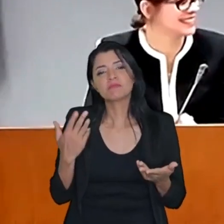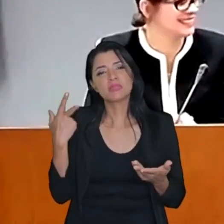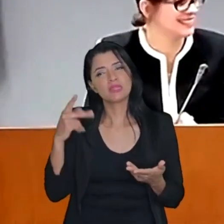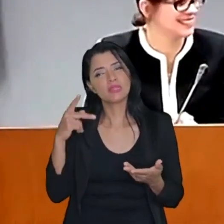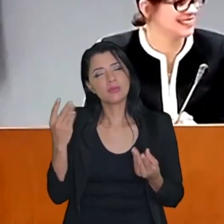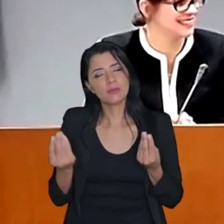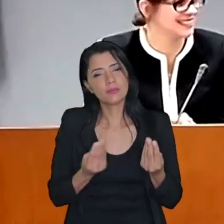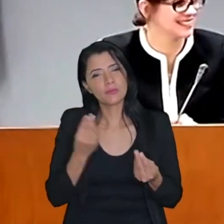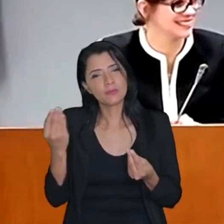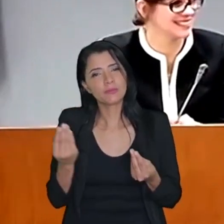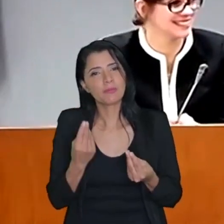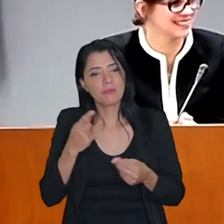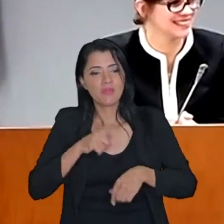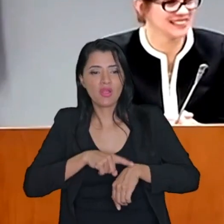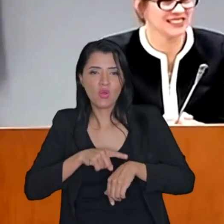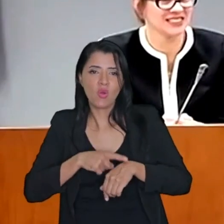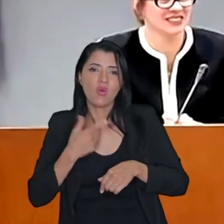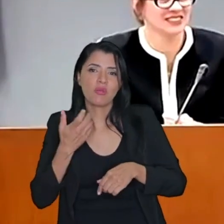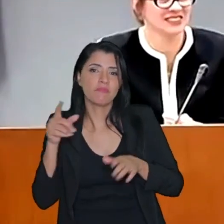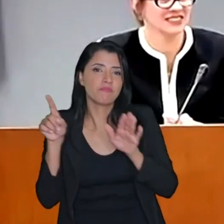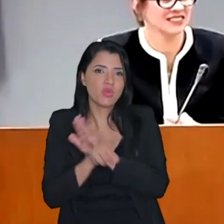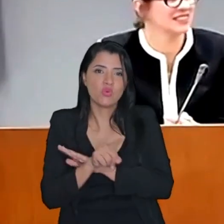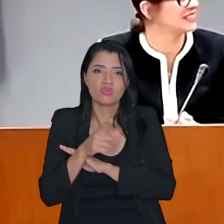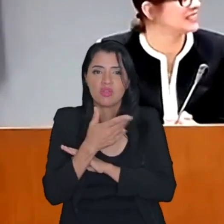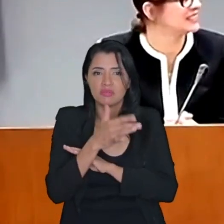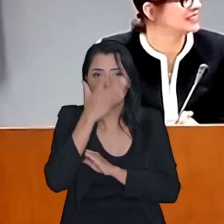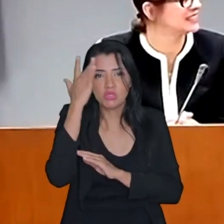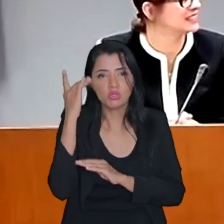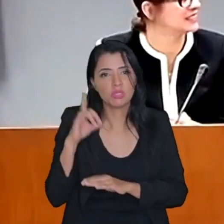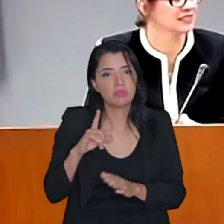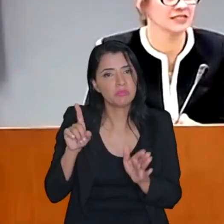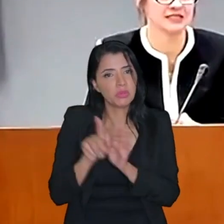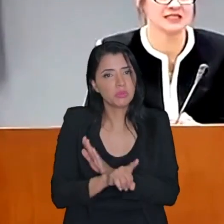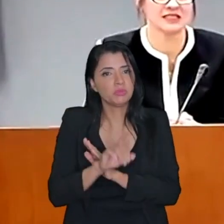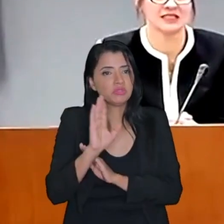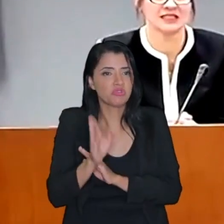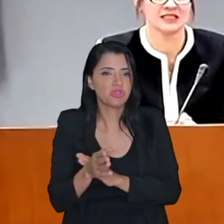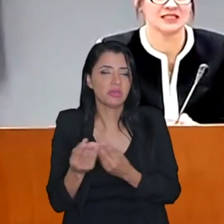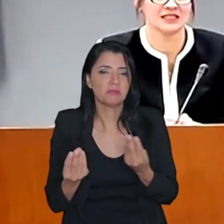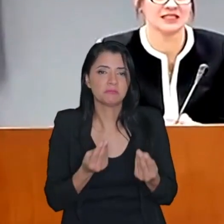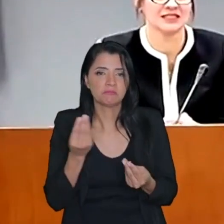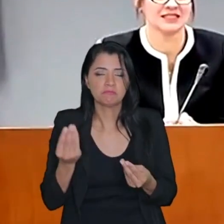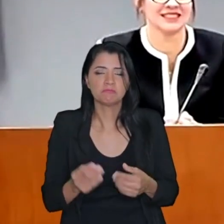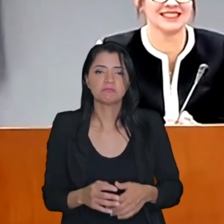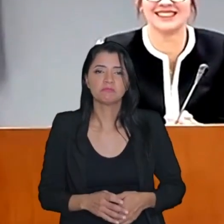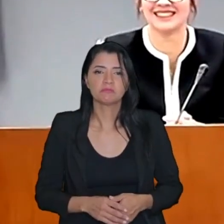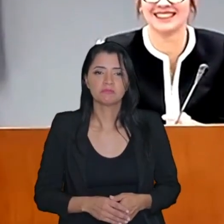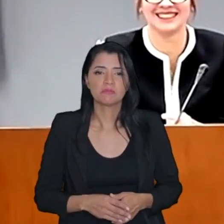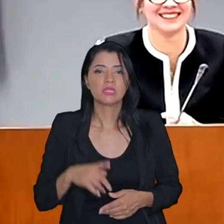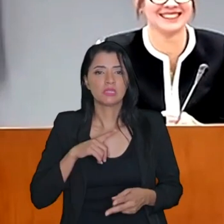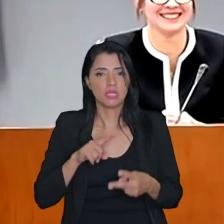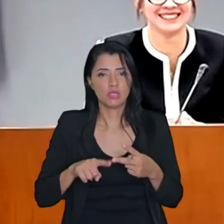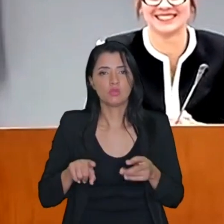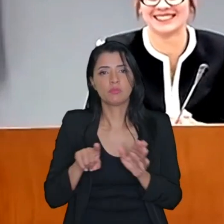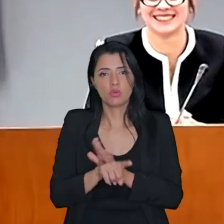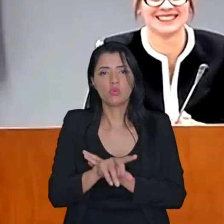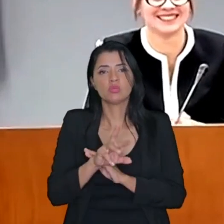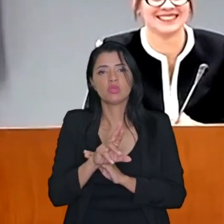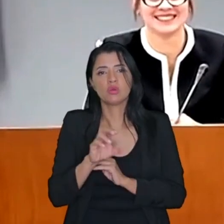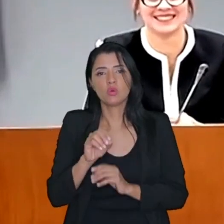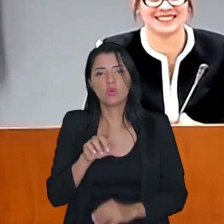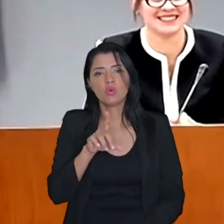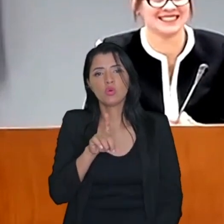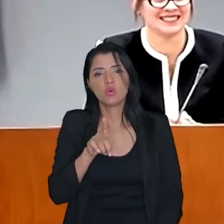Pelo tardar da hora aqui, eu queria já perguntar se alguém tem alguma pergunta. Tem duas.